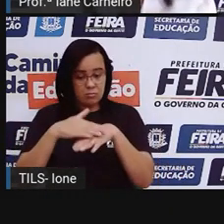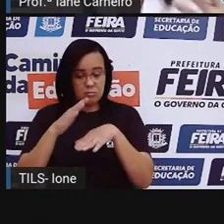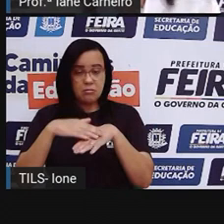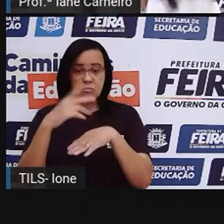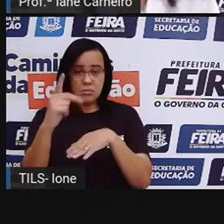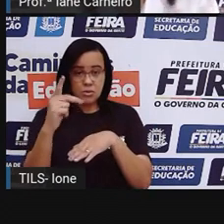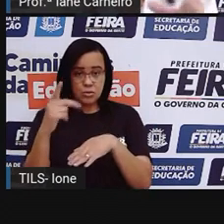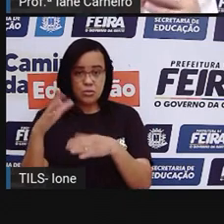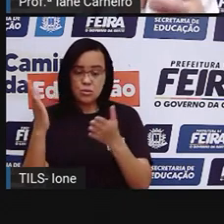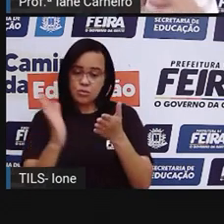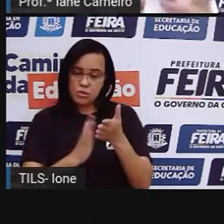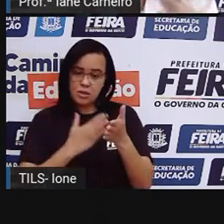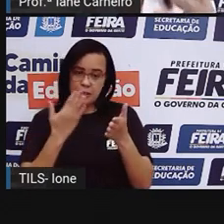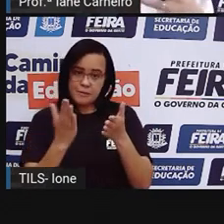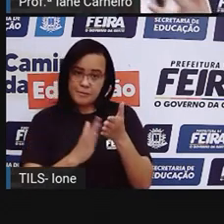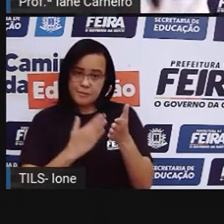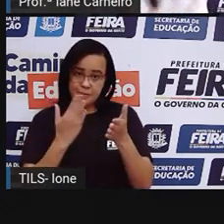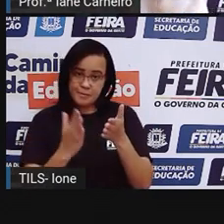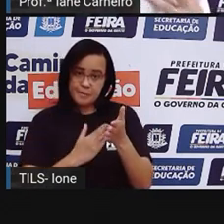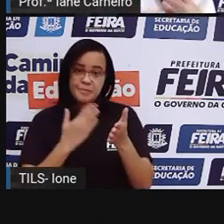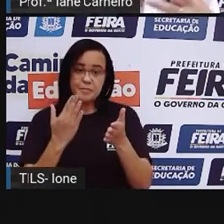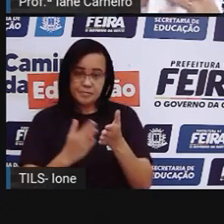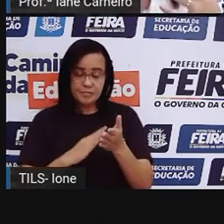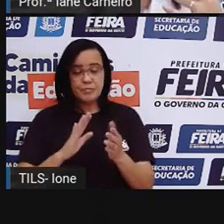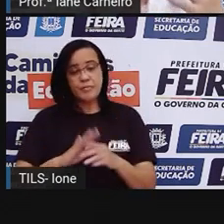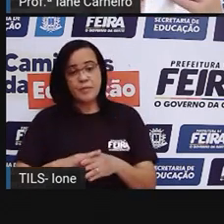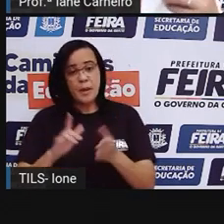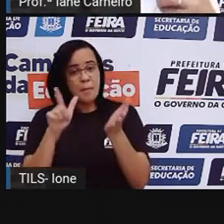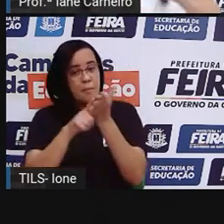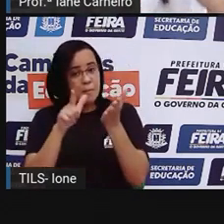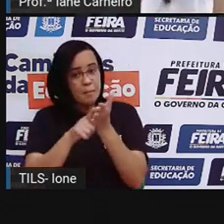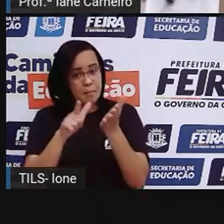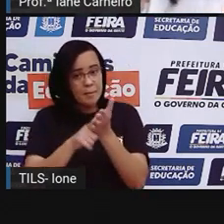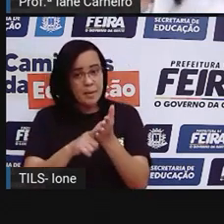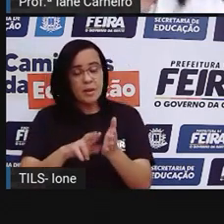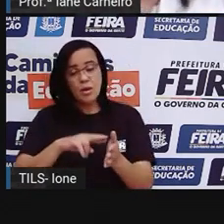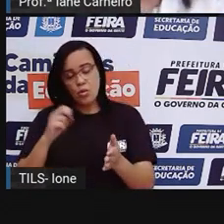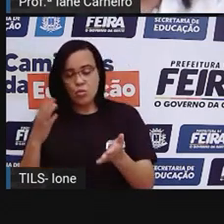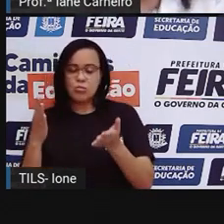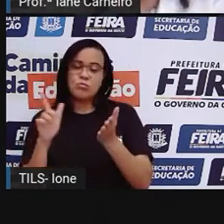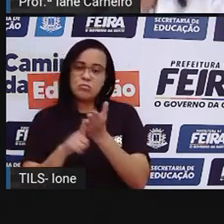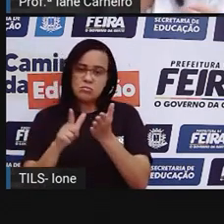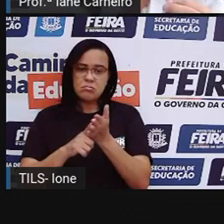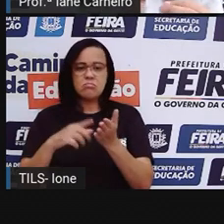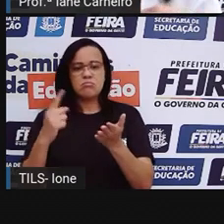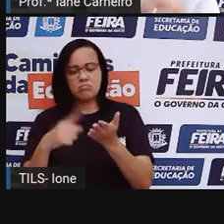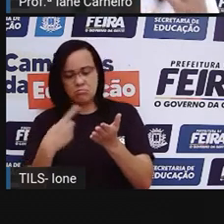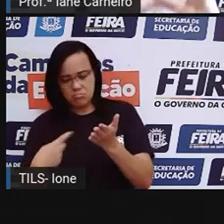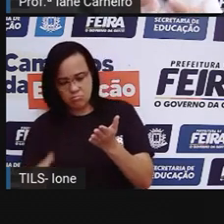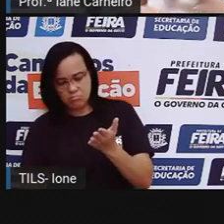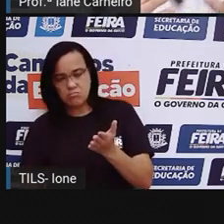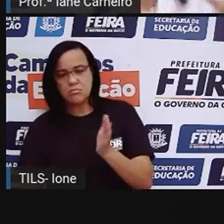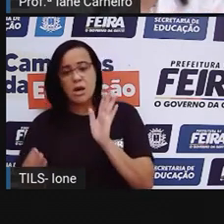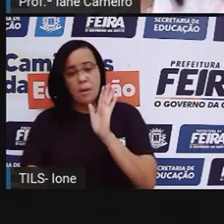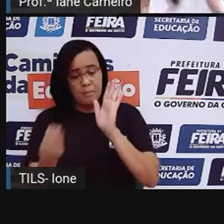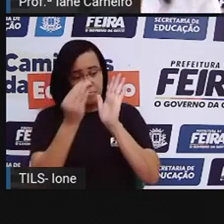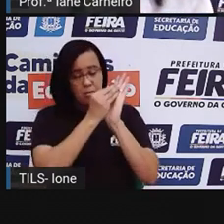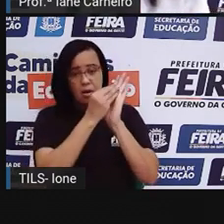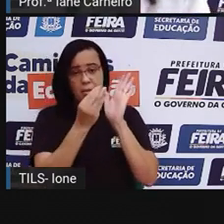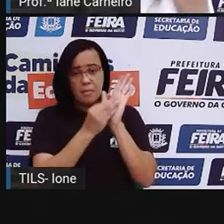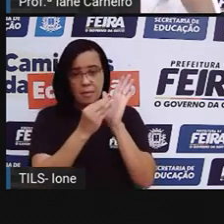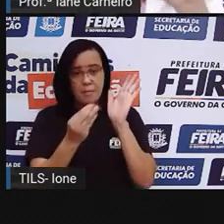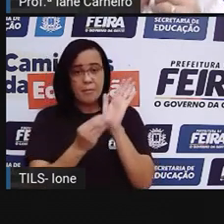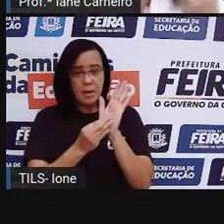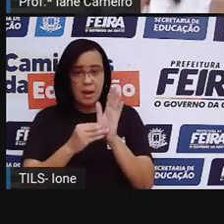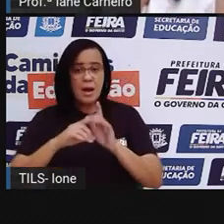um livro, né? Pegar algumas folhas de caderno, de papel. Você pode colocar imagens, né? Se você tiver alguma revista, faça em sua